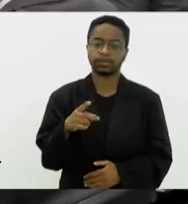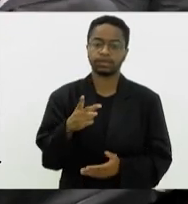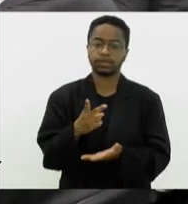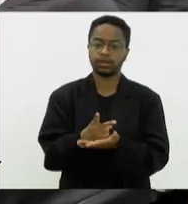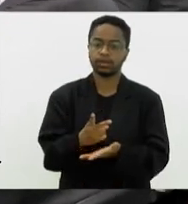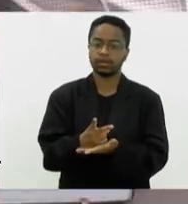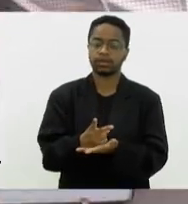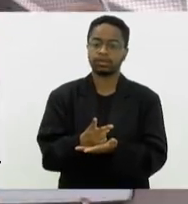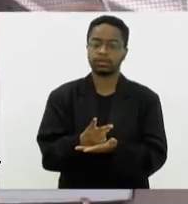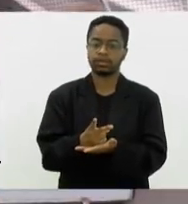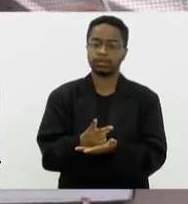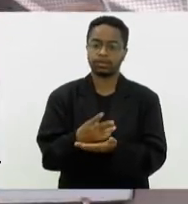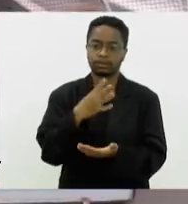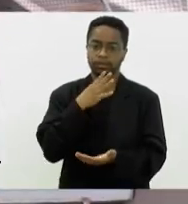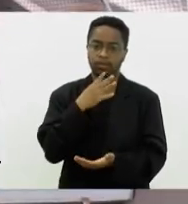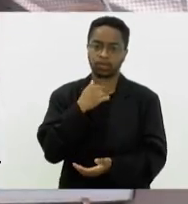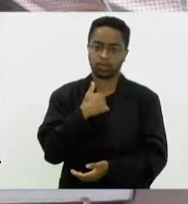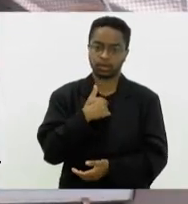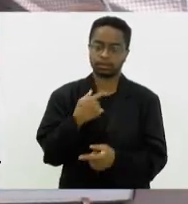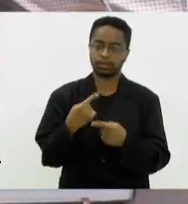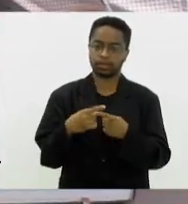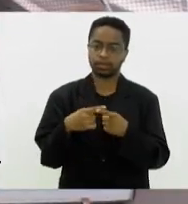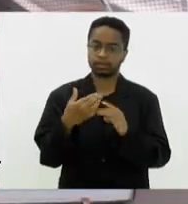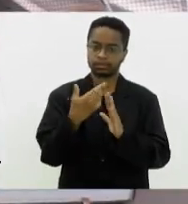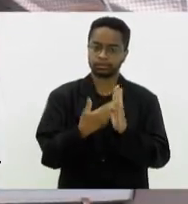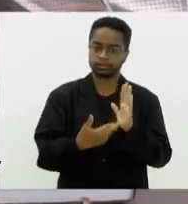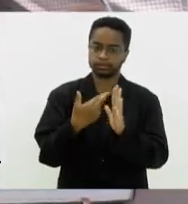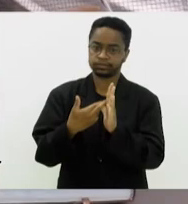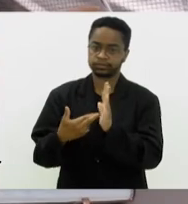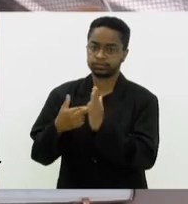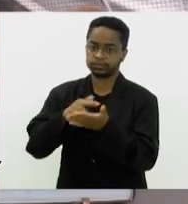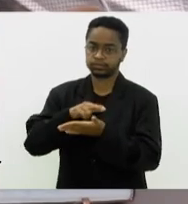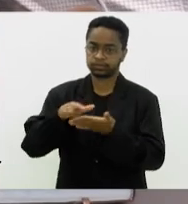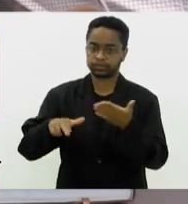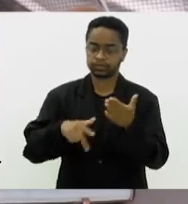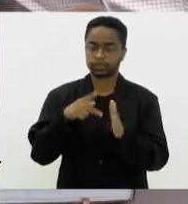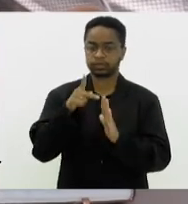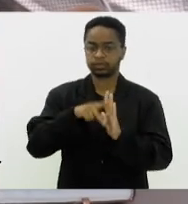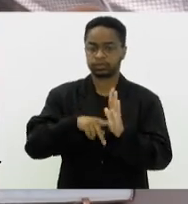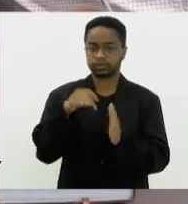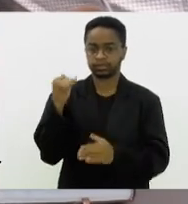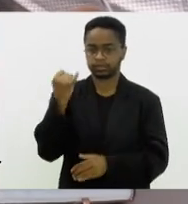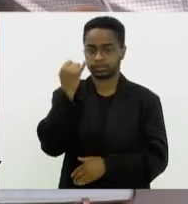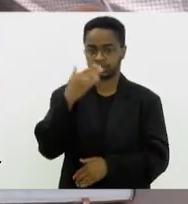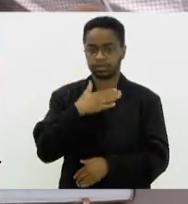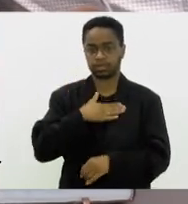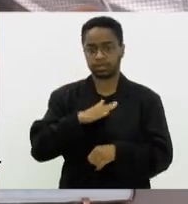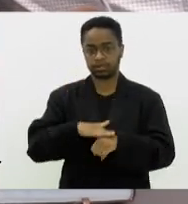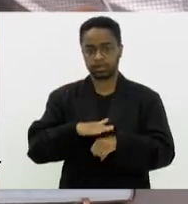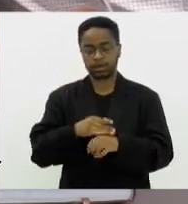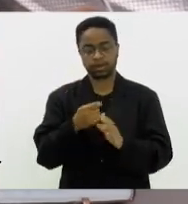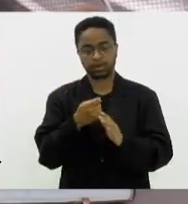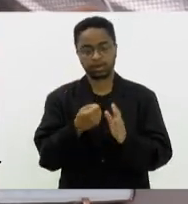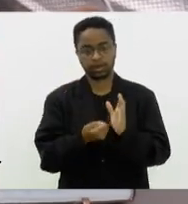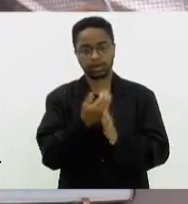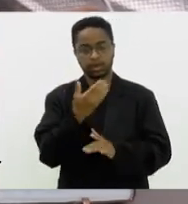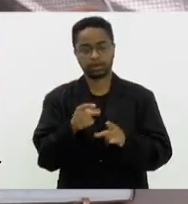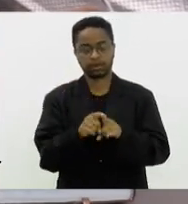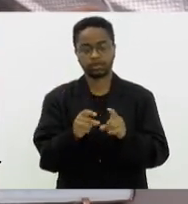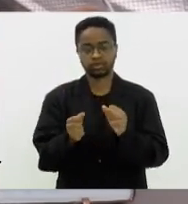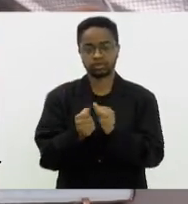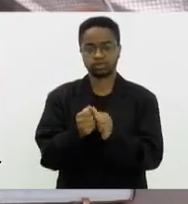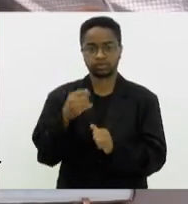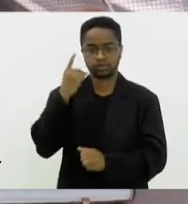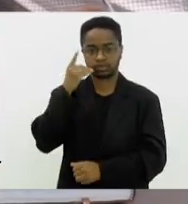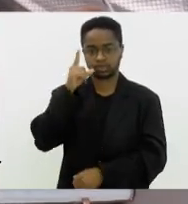dado, feito relatórios a projetos tão relevantes, minha autoria, onde coautoria com o deputado Luiz Paulo.